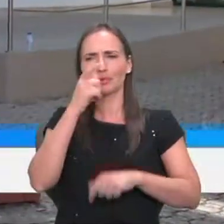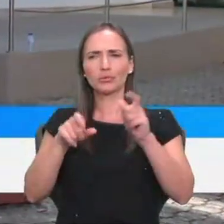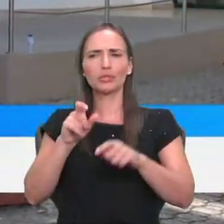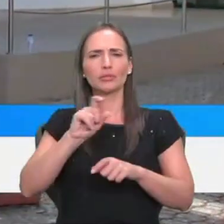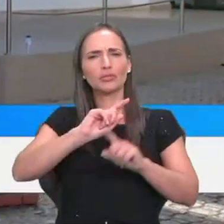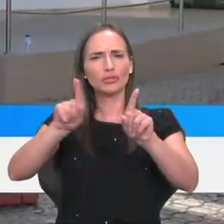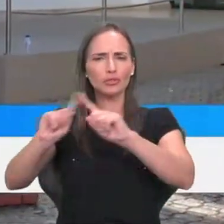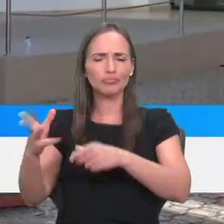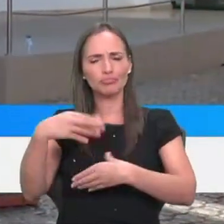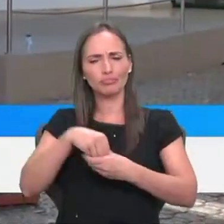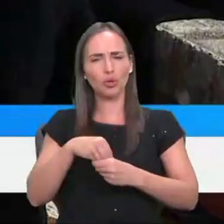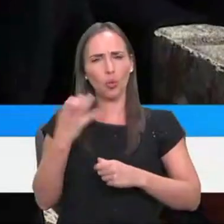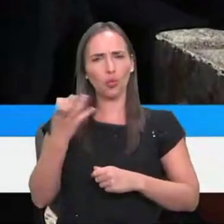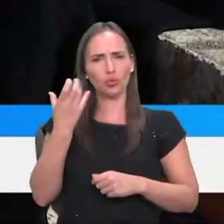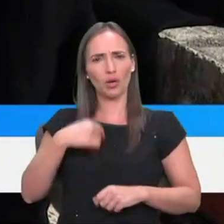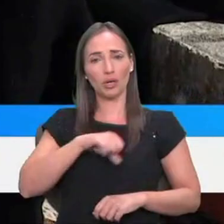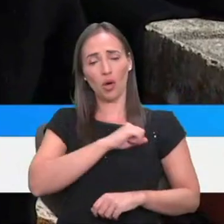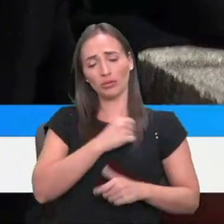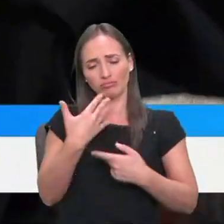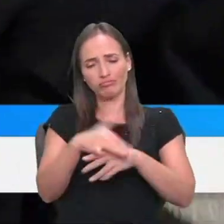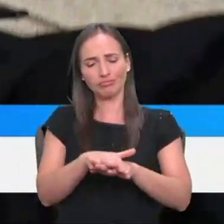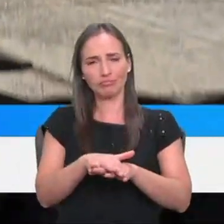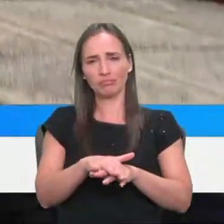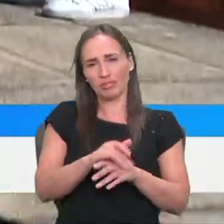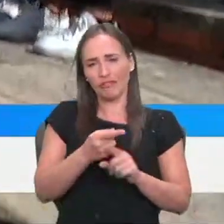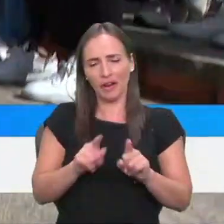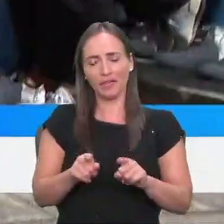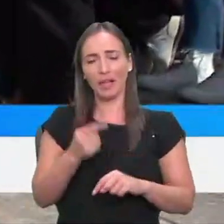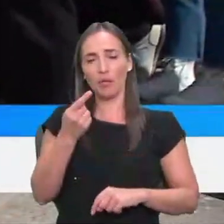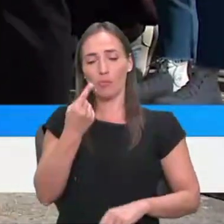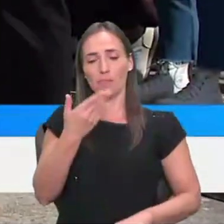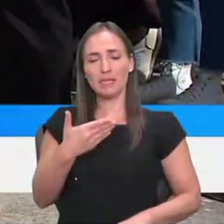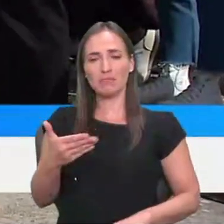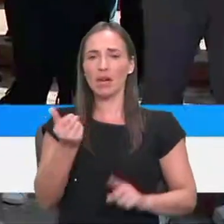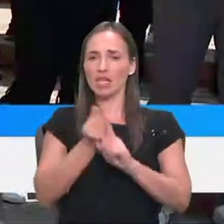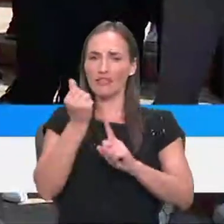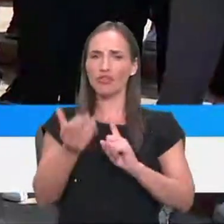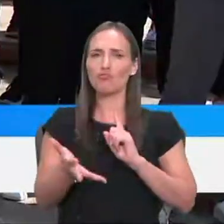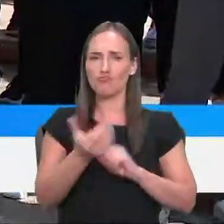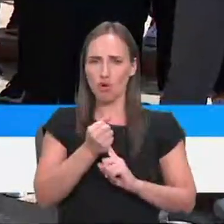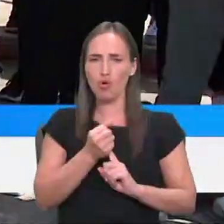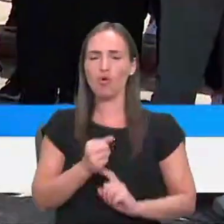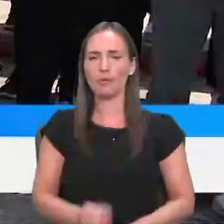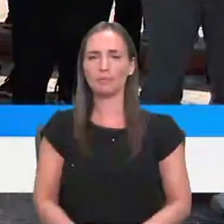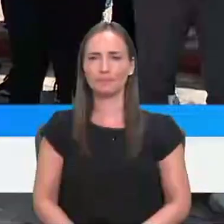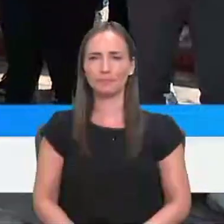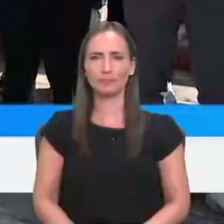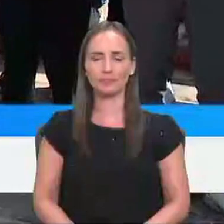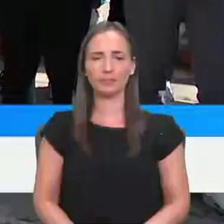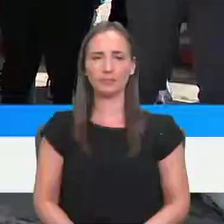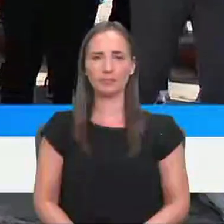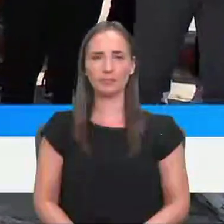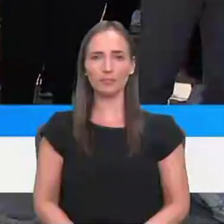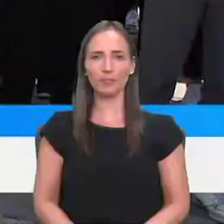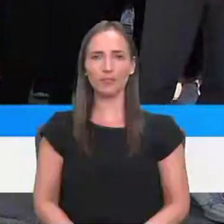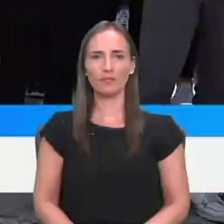nossa cultura e um bocadinho também diferente numa semana O Desafio Foi superado cantar como